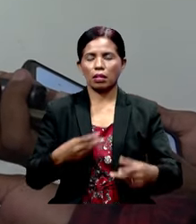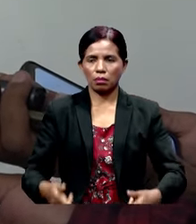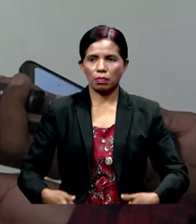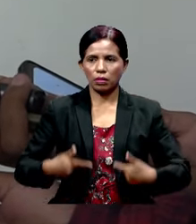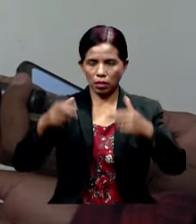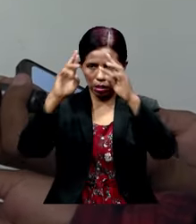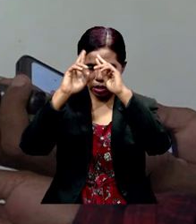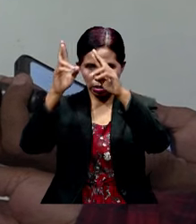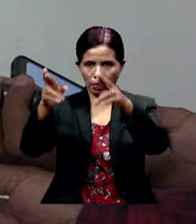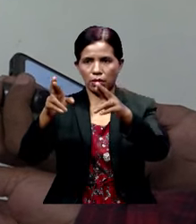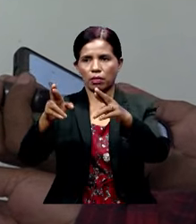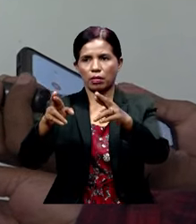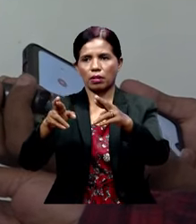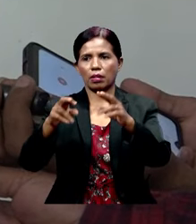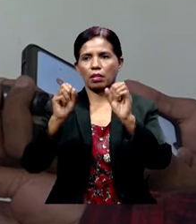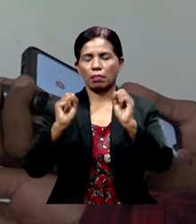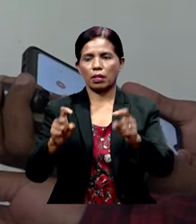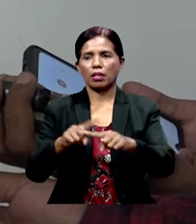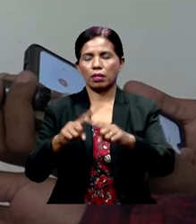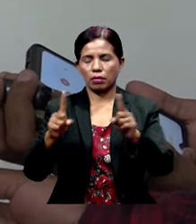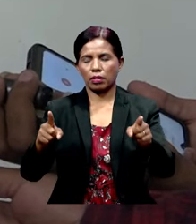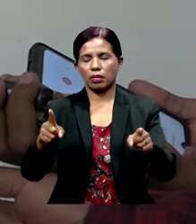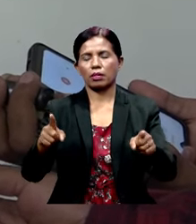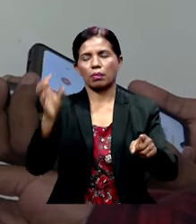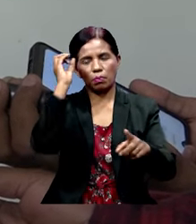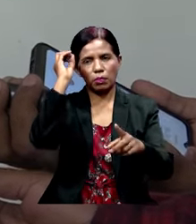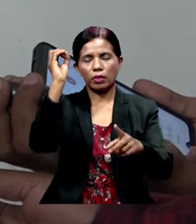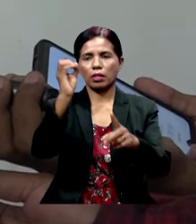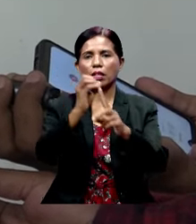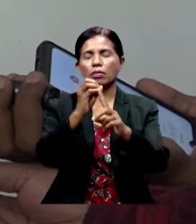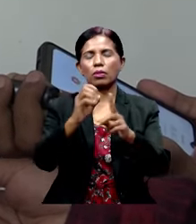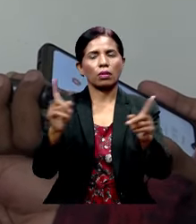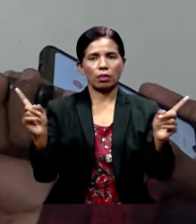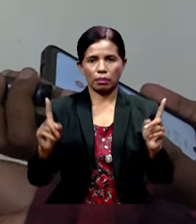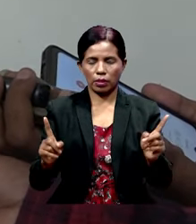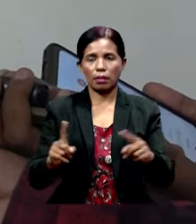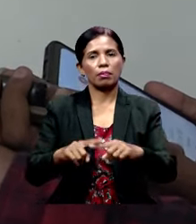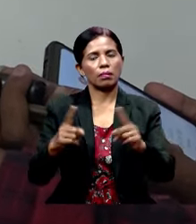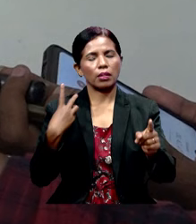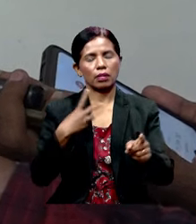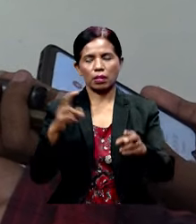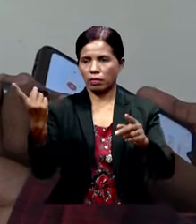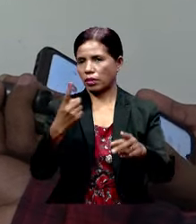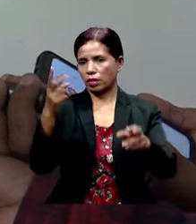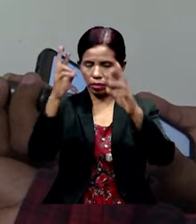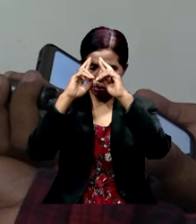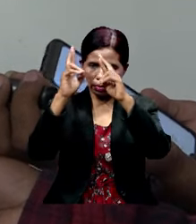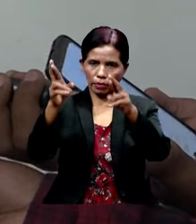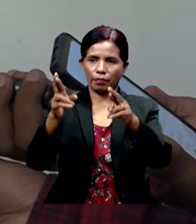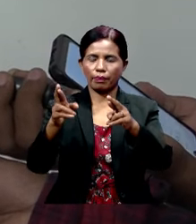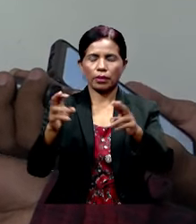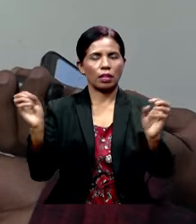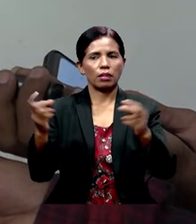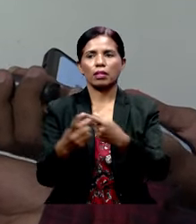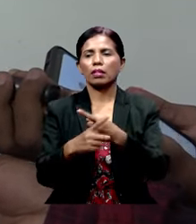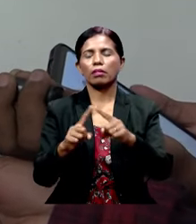respeita malo bele diferença opinião to NB, mas be ita respeita mal na fatin. Laos kata ki ita